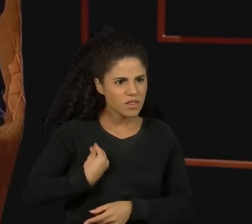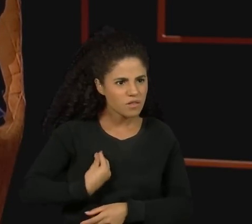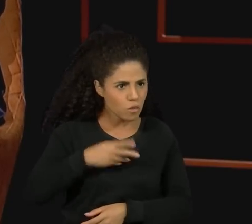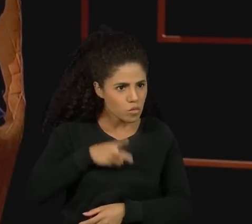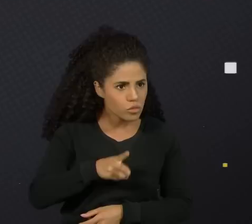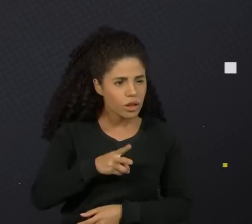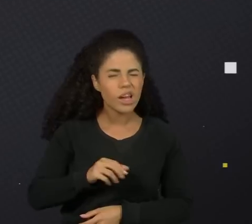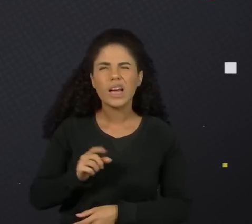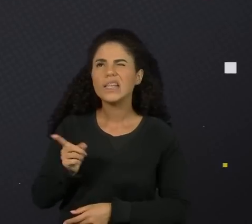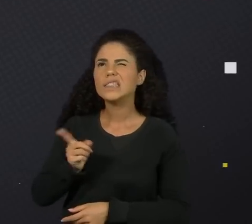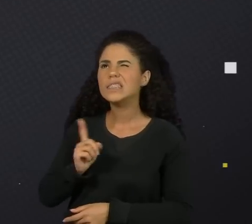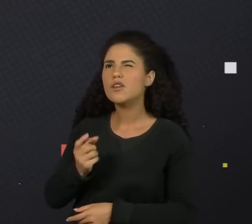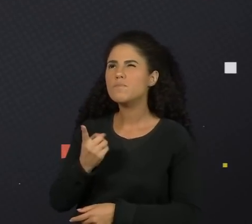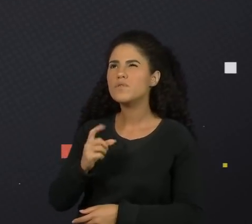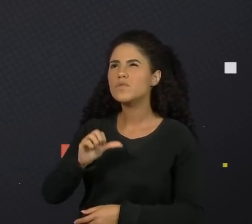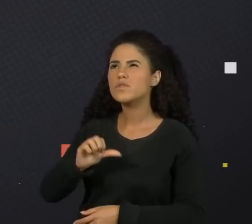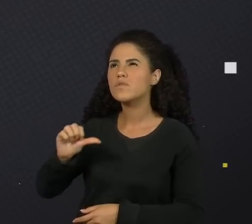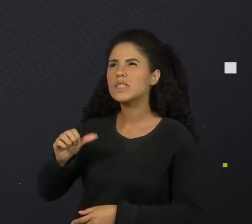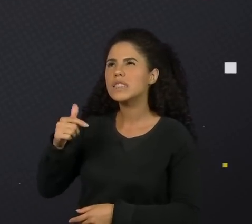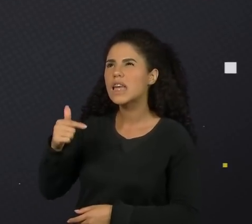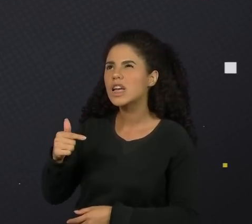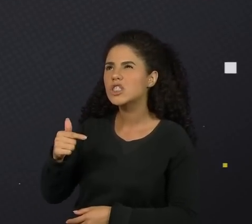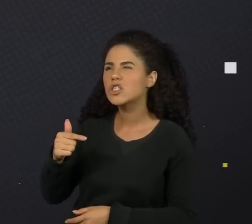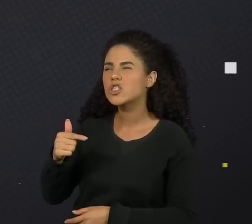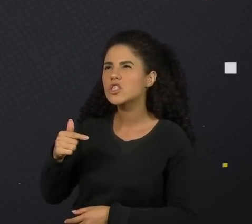Foi 96,